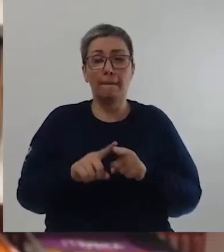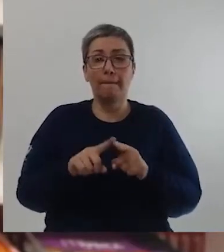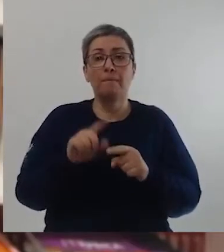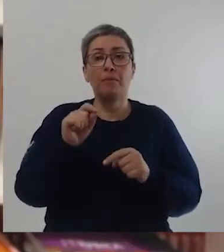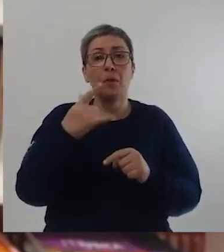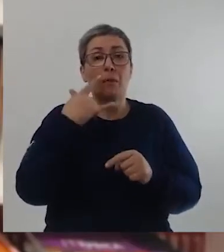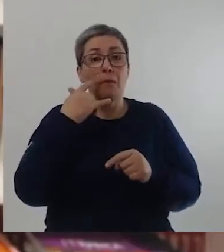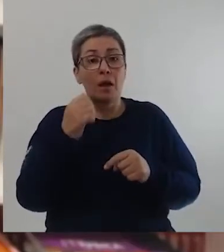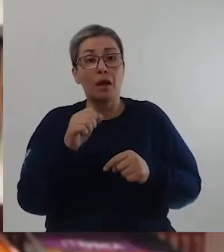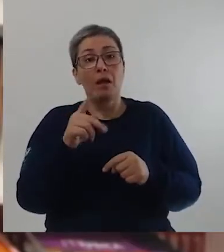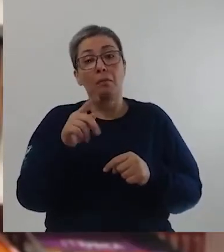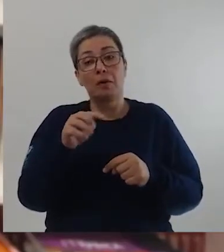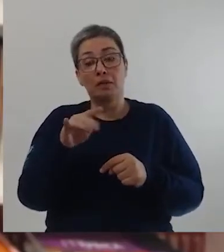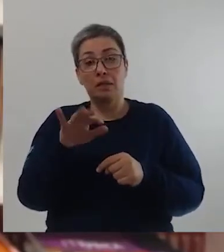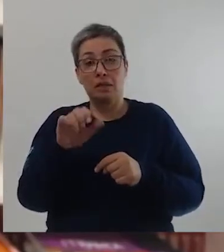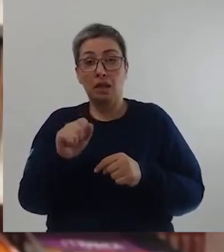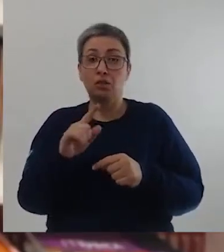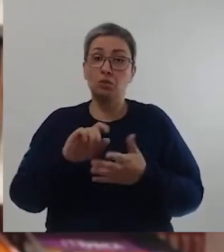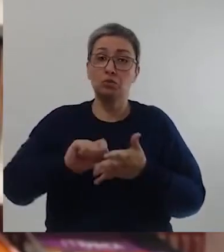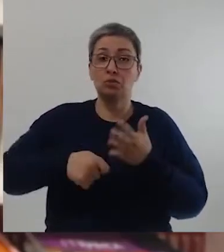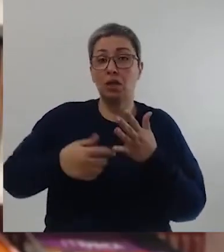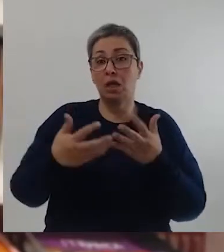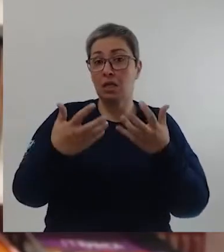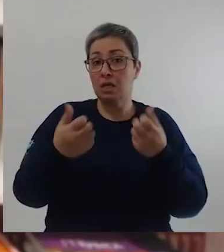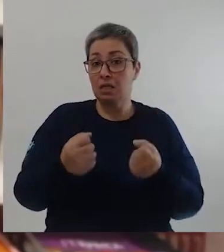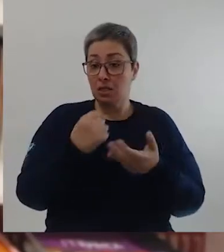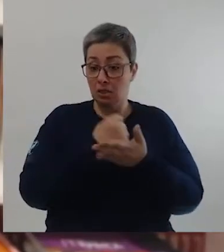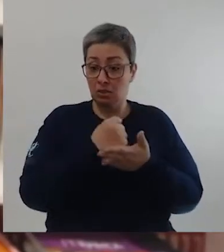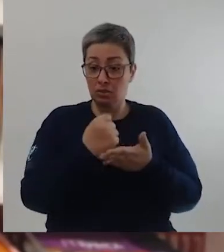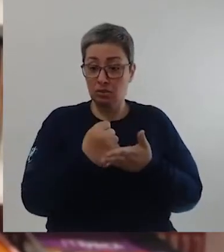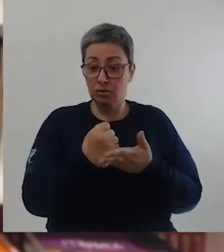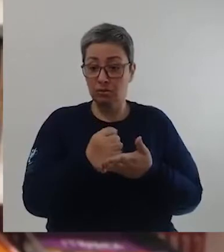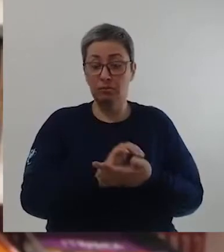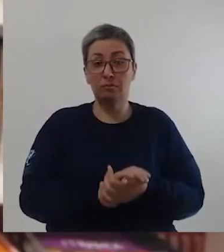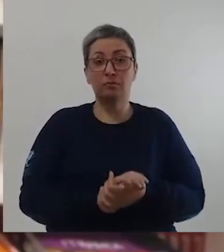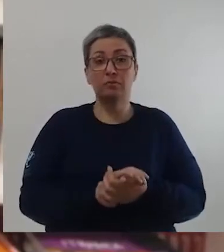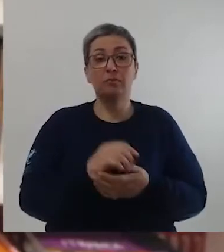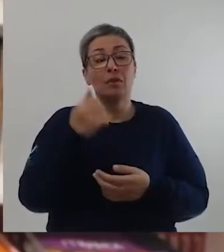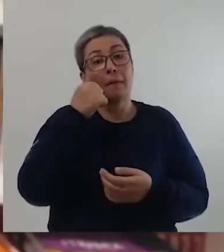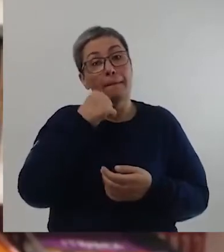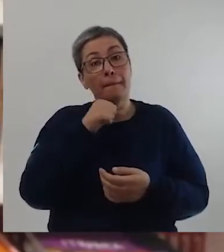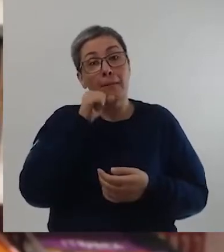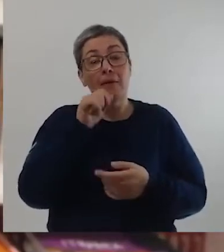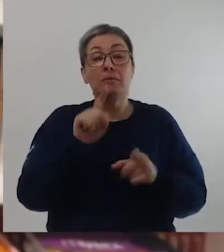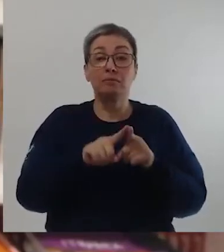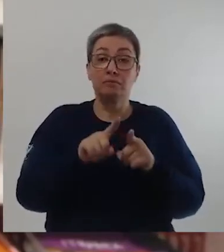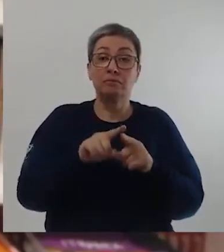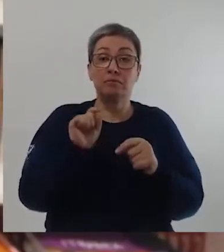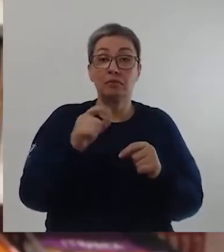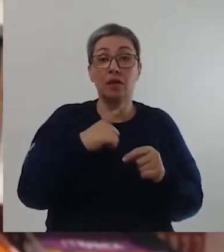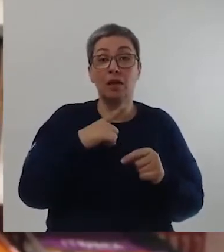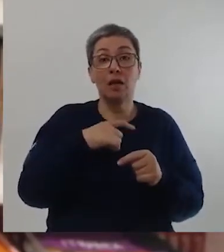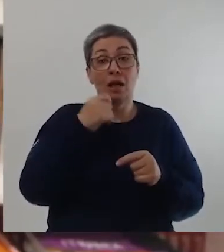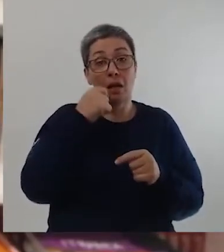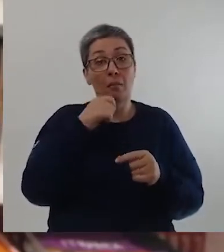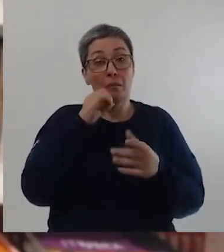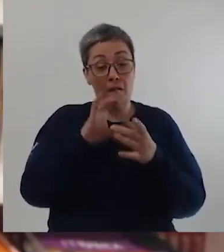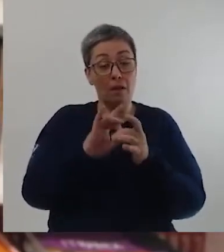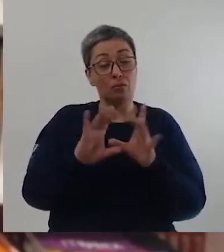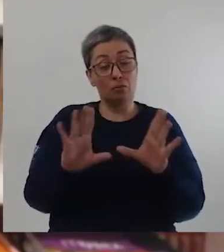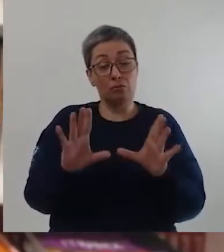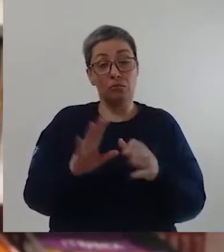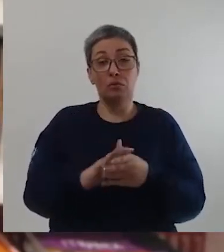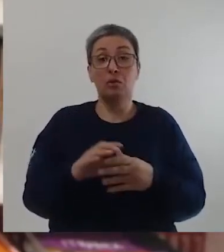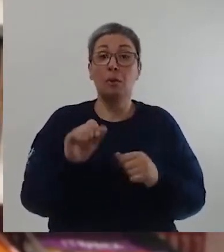E se preocupe né o anuência para efetivação do registro pela mãe ou seja para não é o tamanho